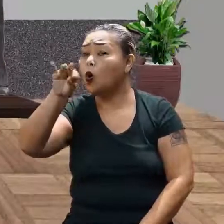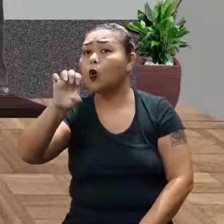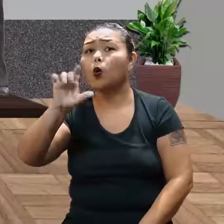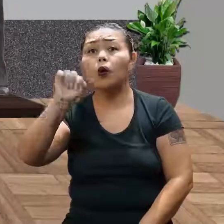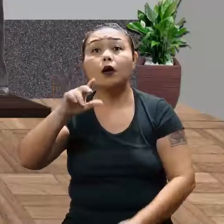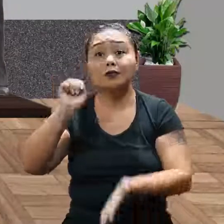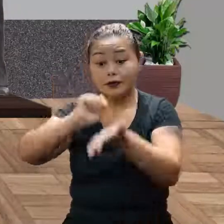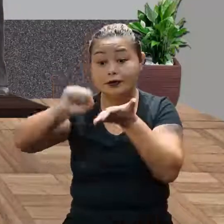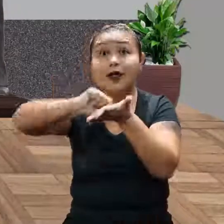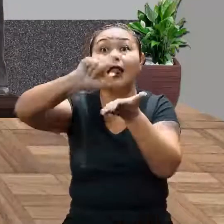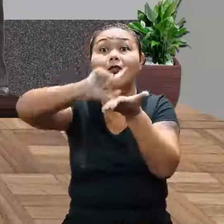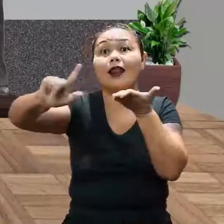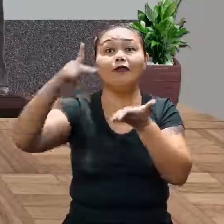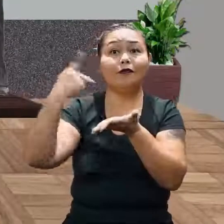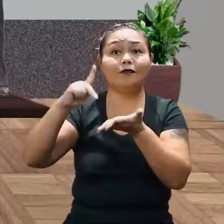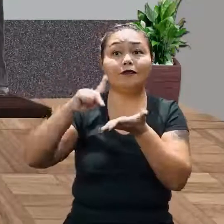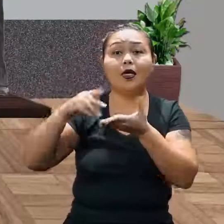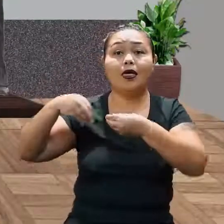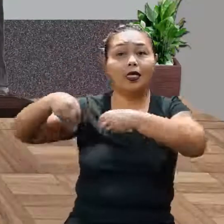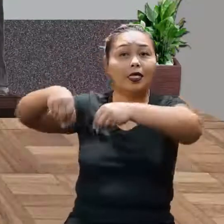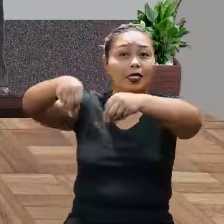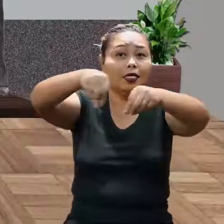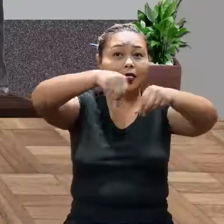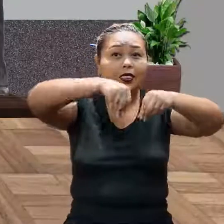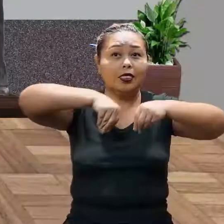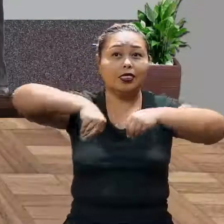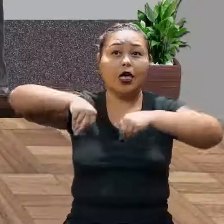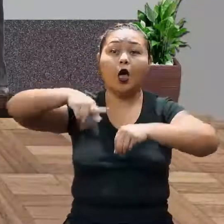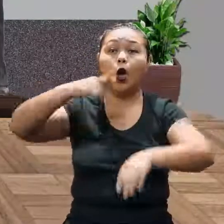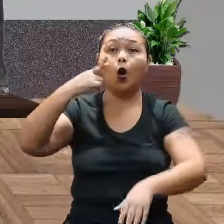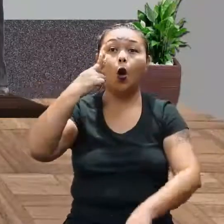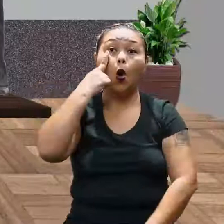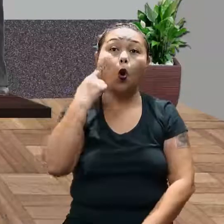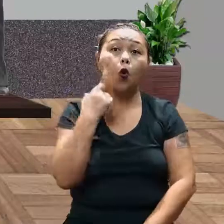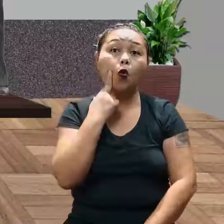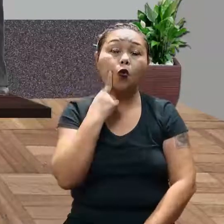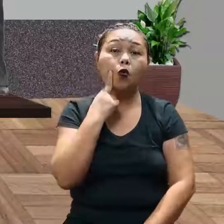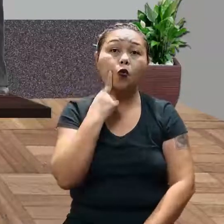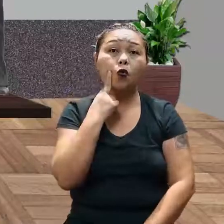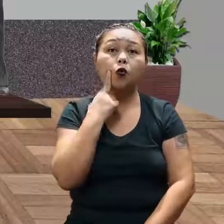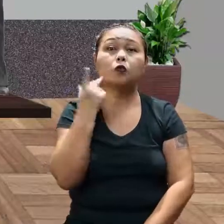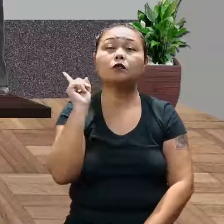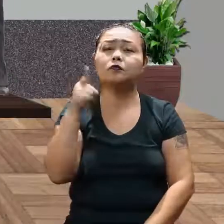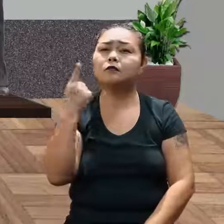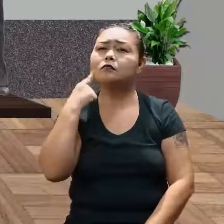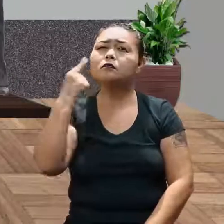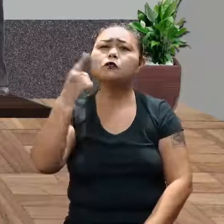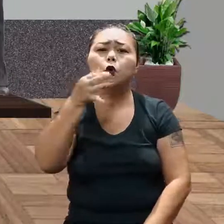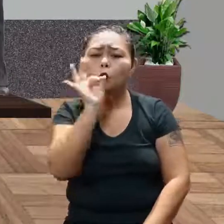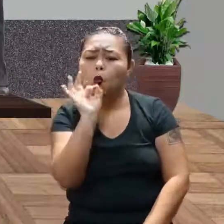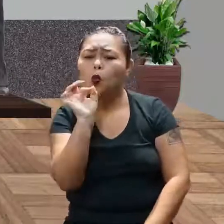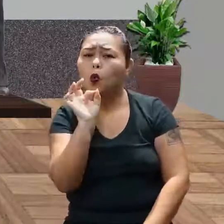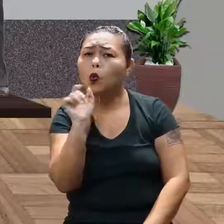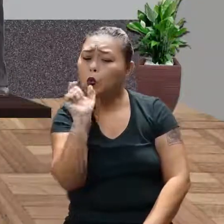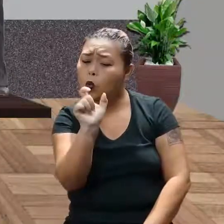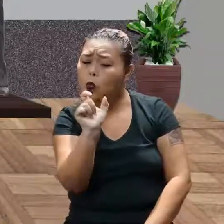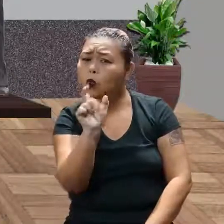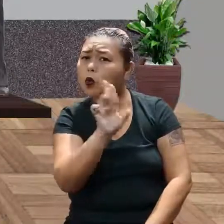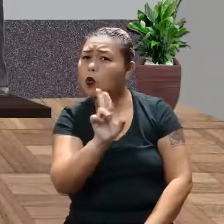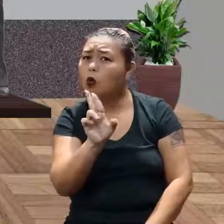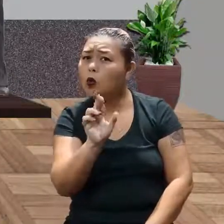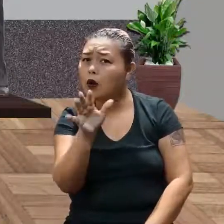1917, o livro dele, Terras Rondônia. Olha, Roquete Pinto já sugerindo que essa